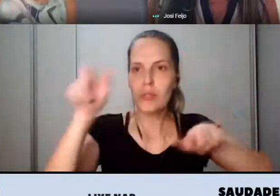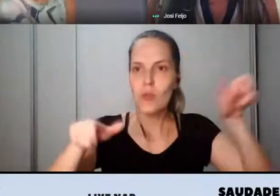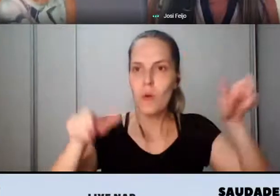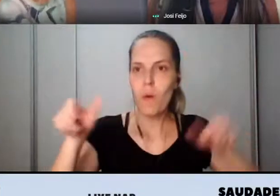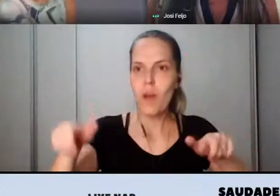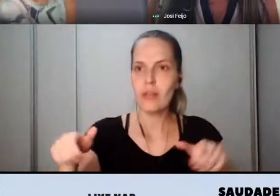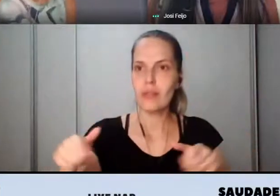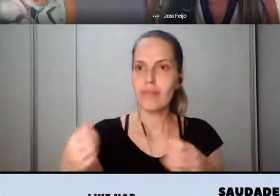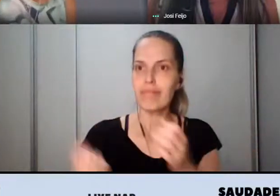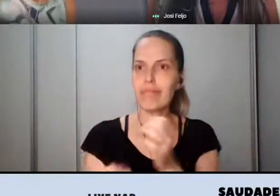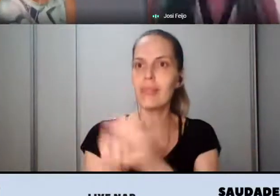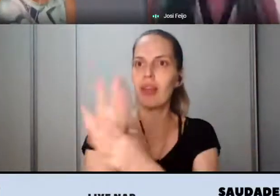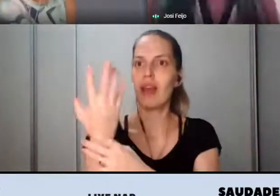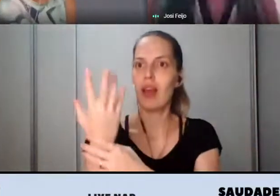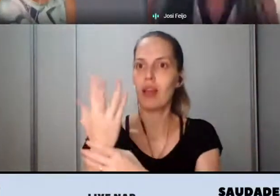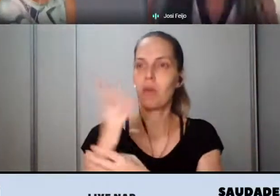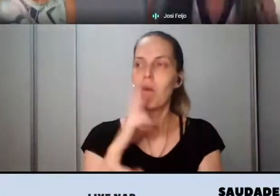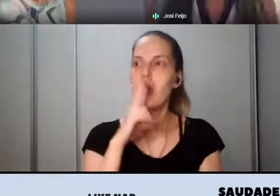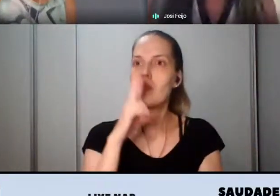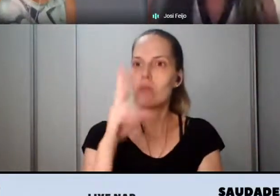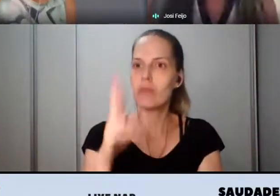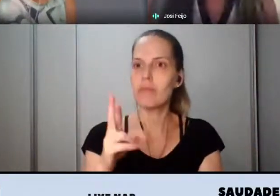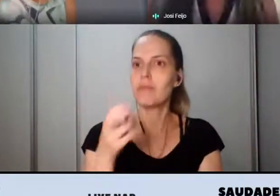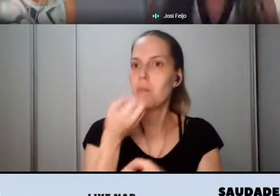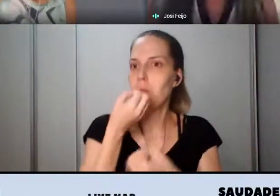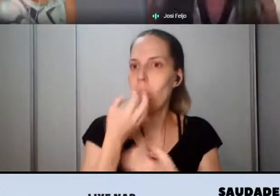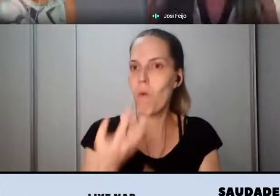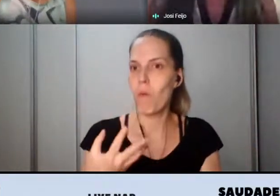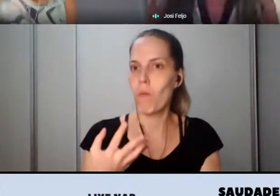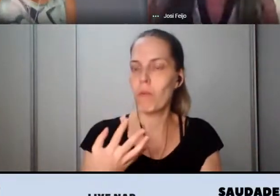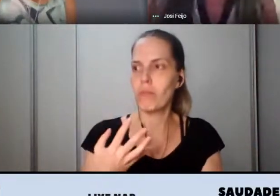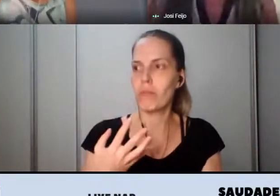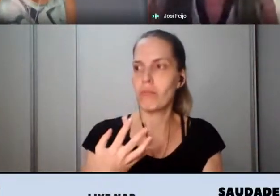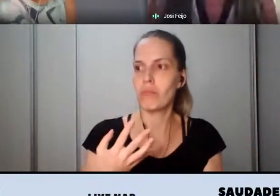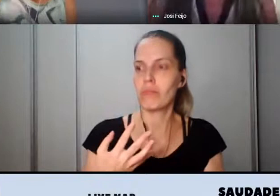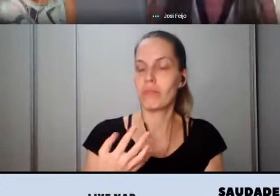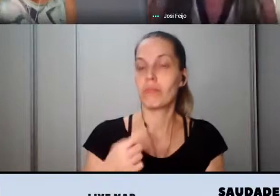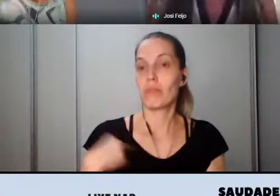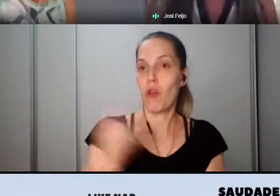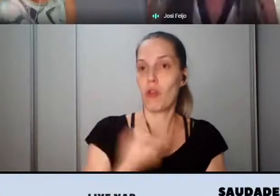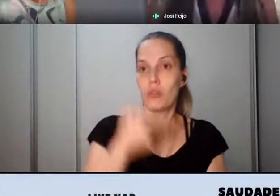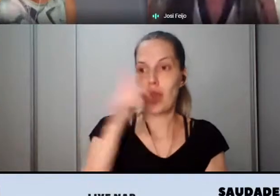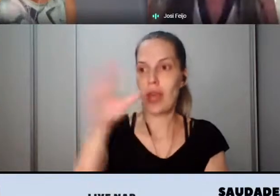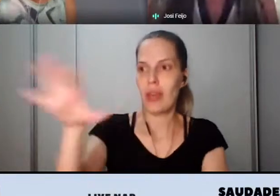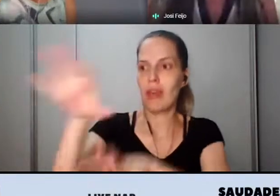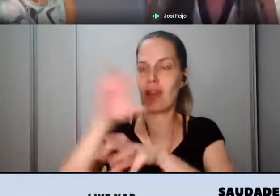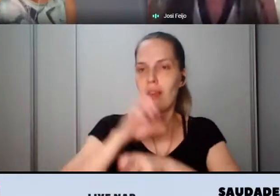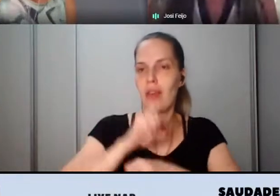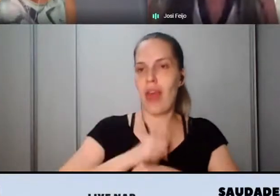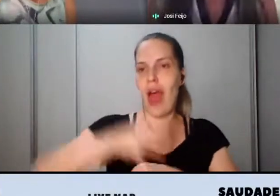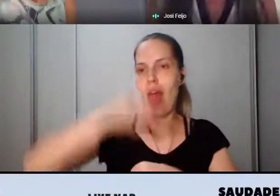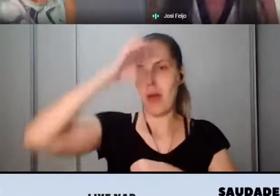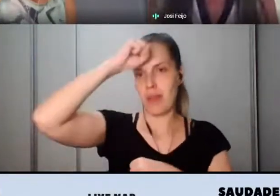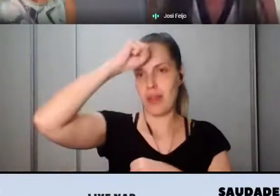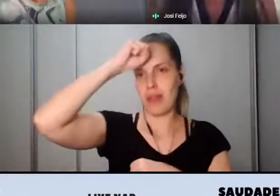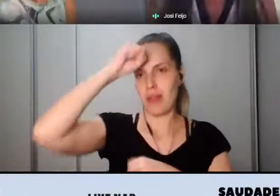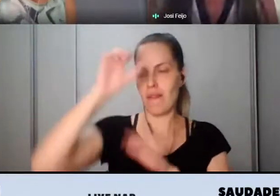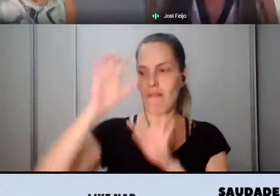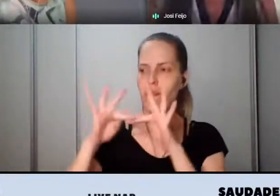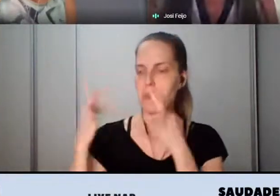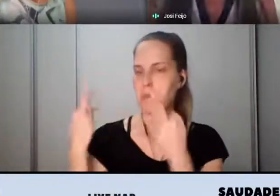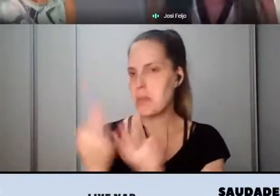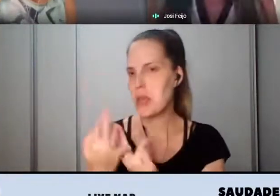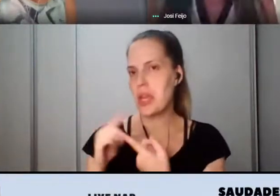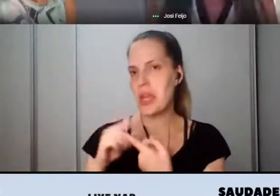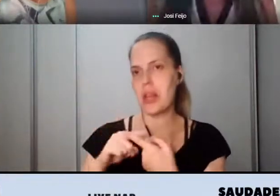né? Que a gente pode e tem muito a aprender, né? Seja com familiares, com a nossa rede de